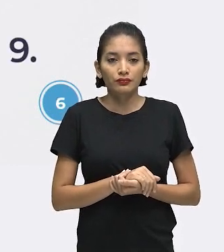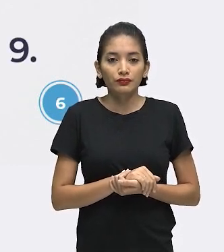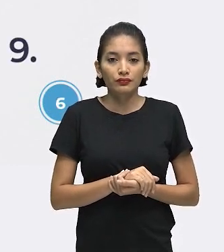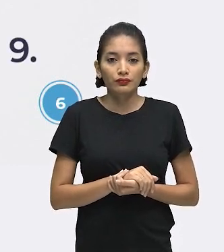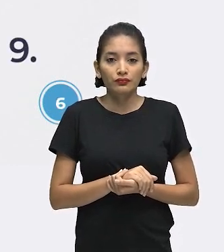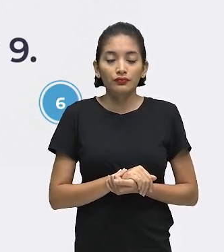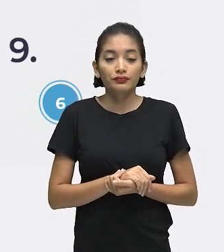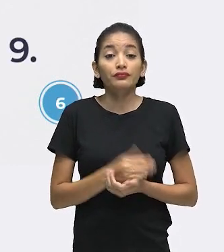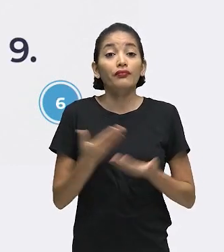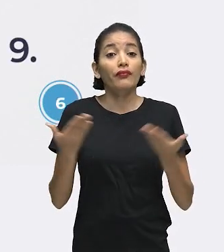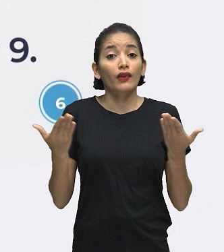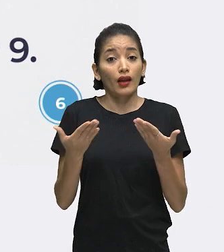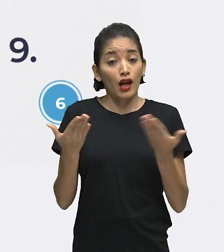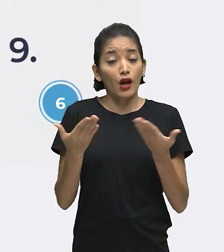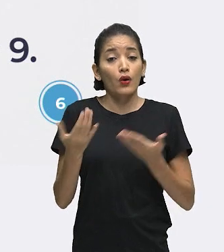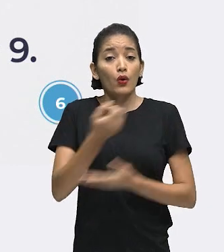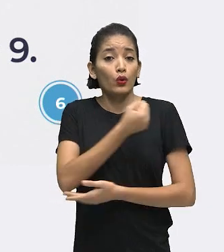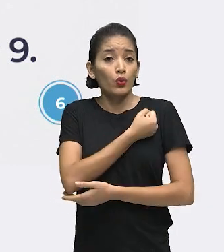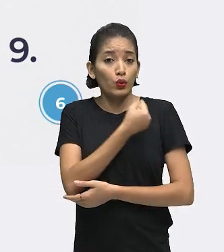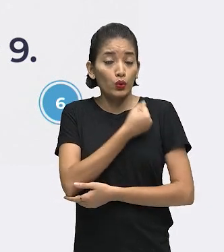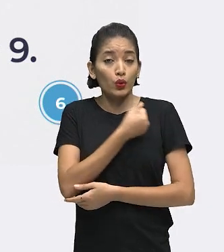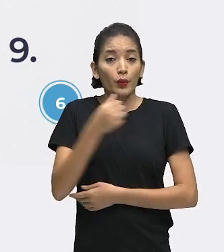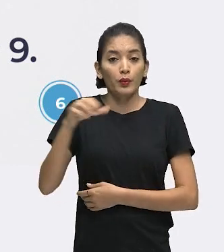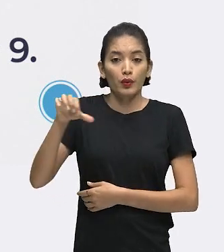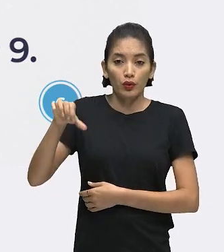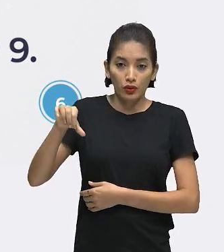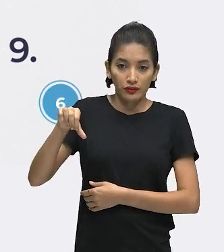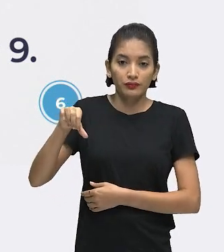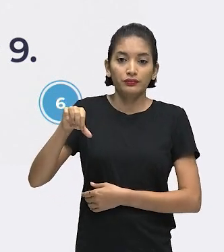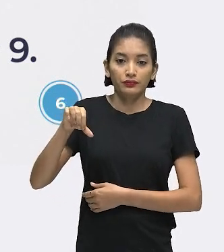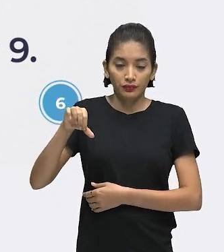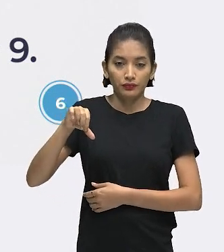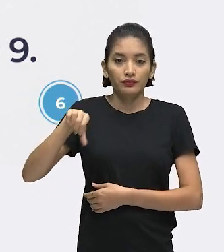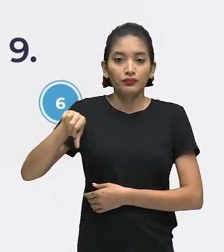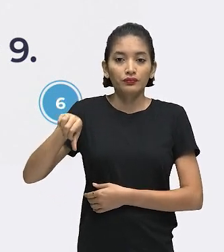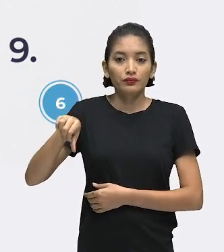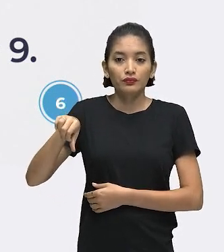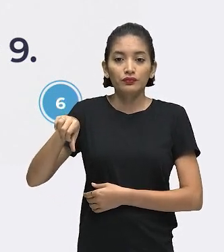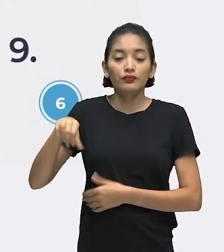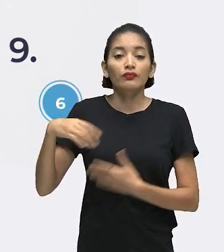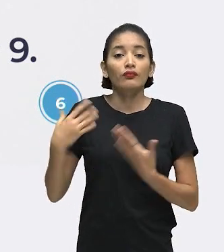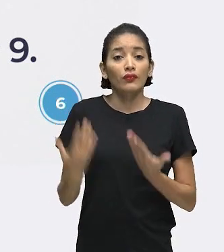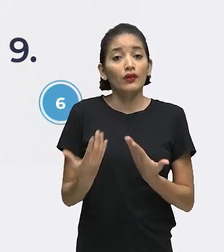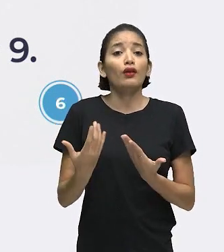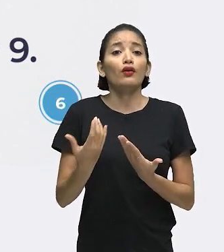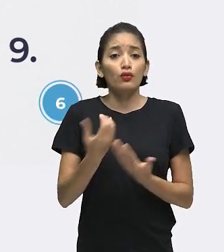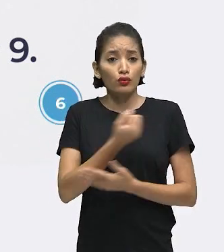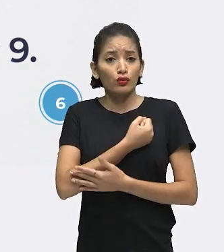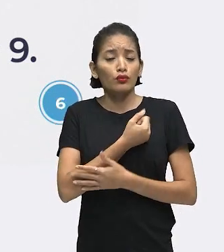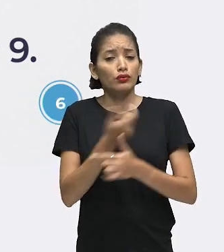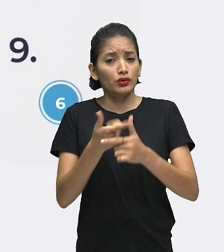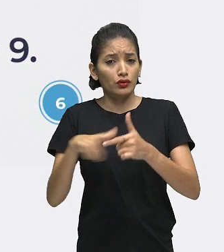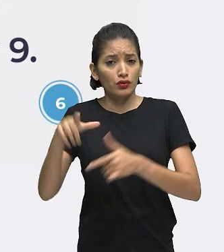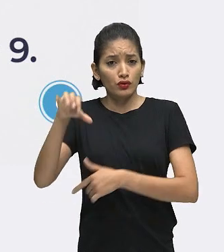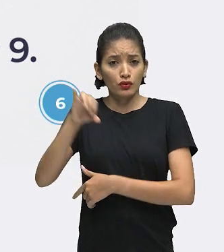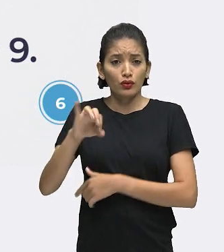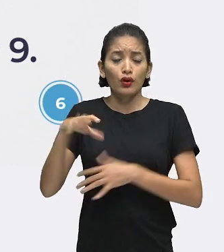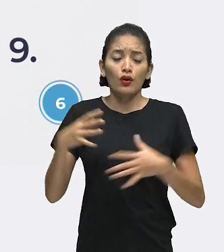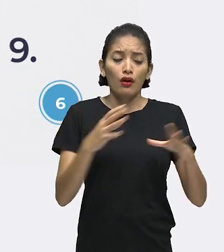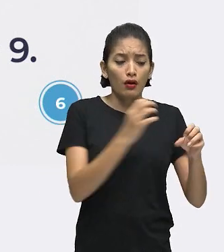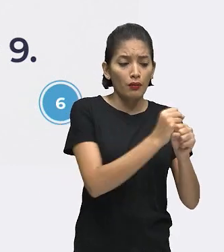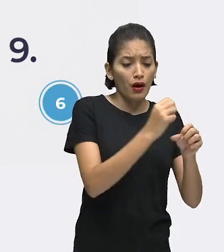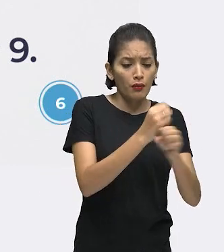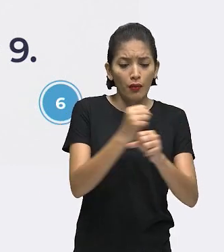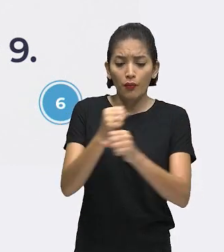Agora vamos ver quando o número é divisível por 9. Ele vai ser divisível por 9 quando a soma dos seus